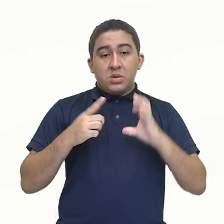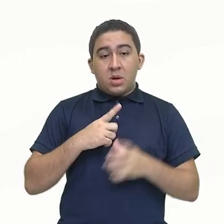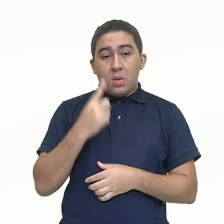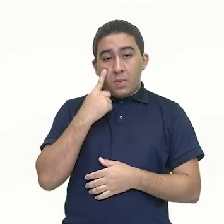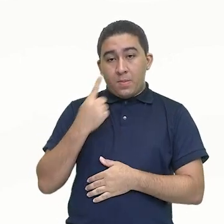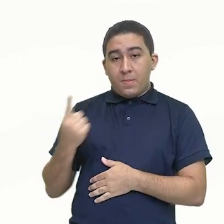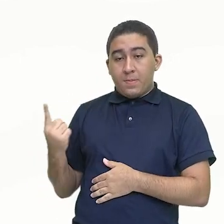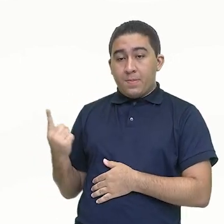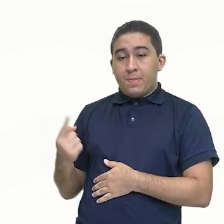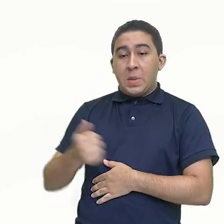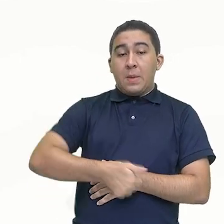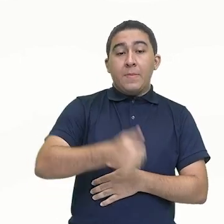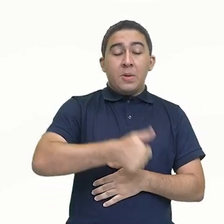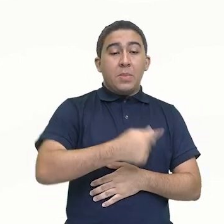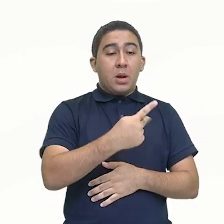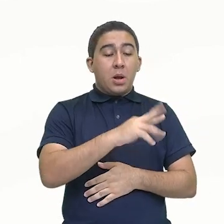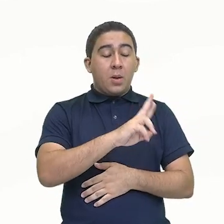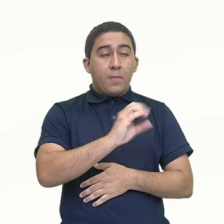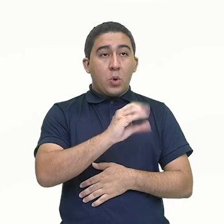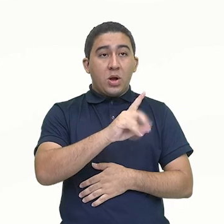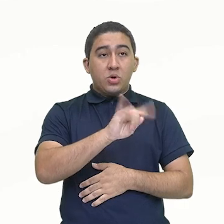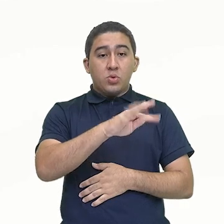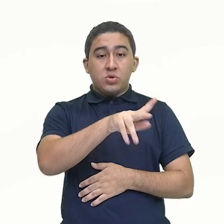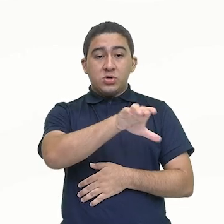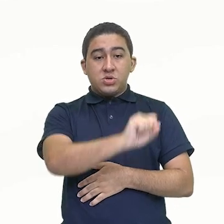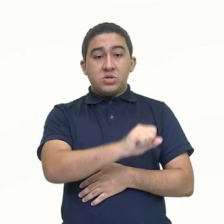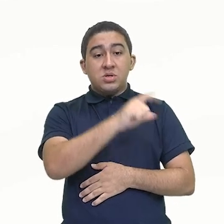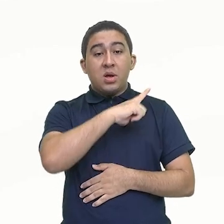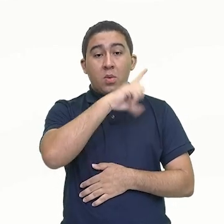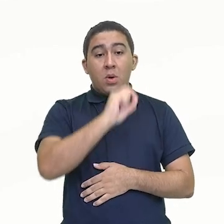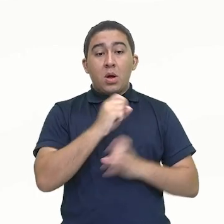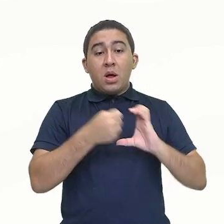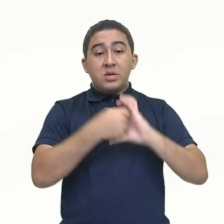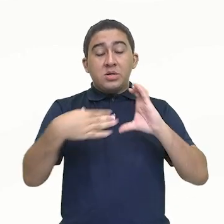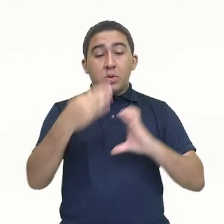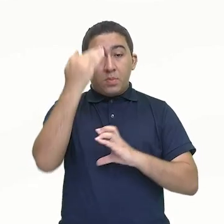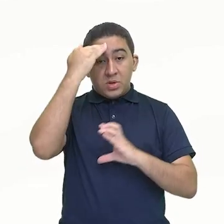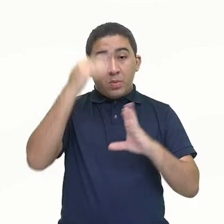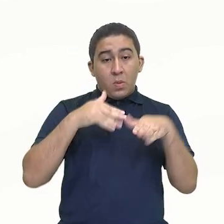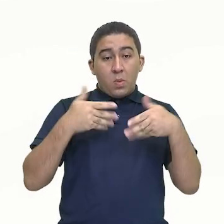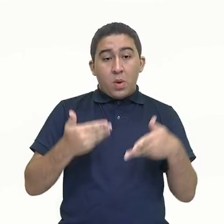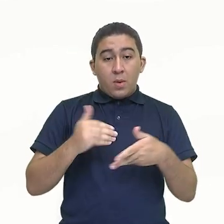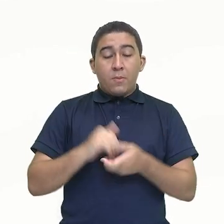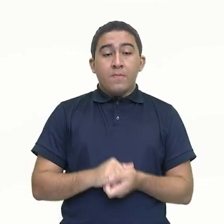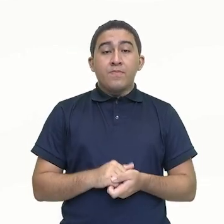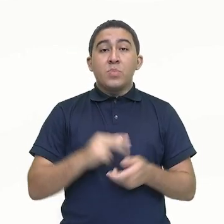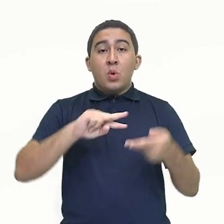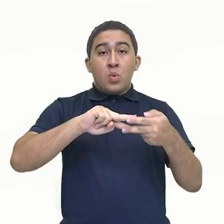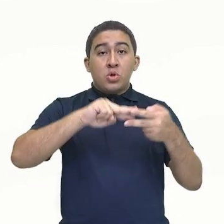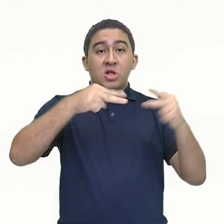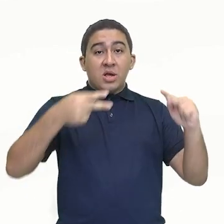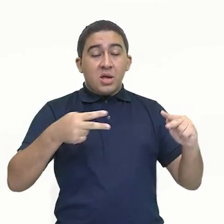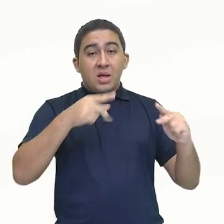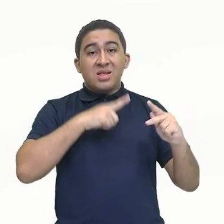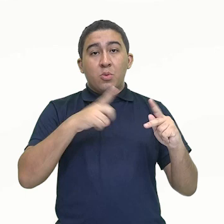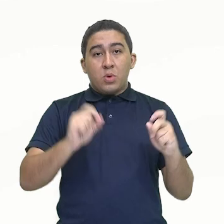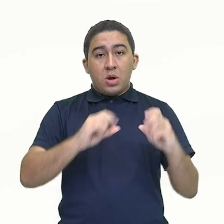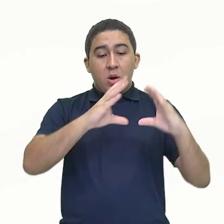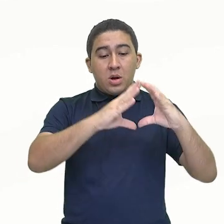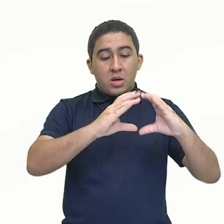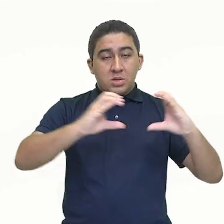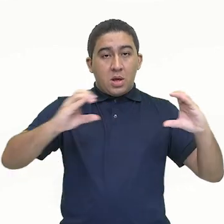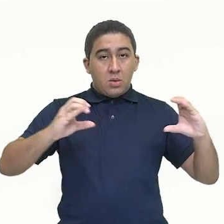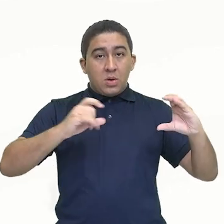eucariontes. As células procariontes, elas possuem como característica principal o DNA está disperso